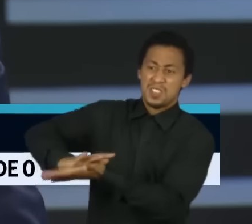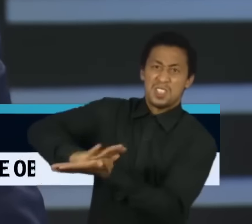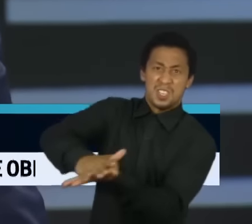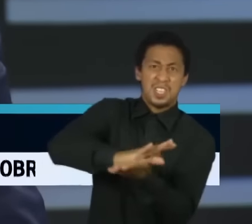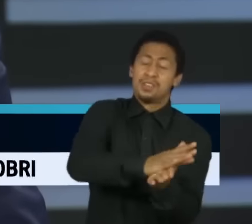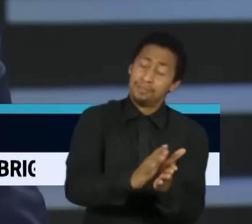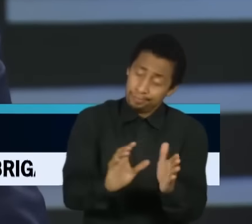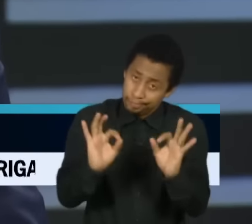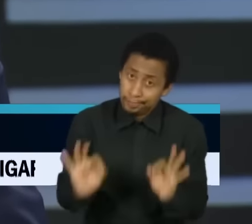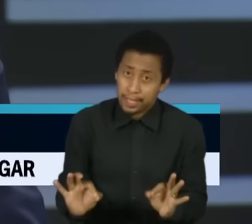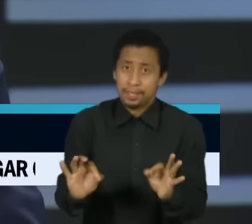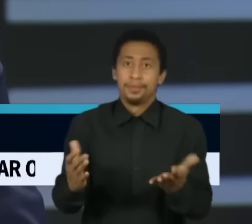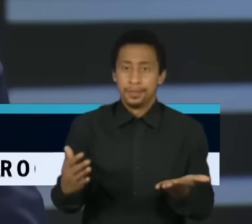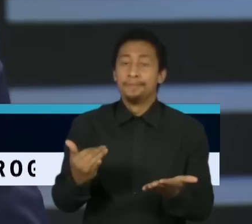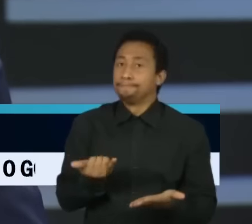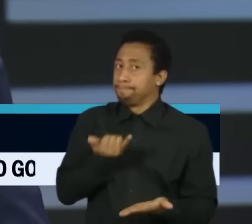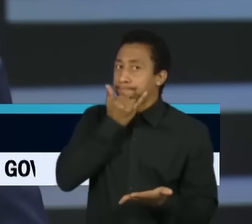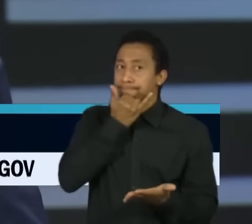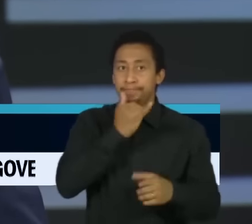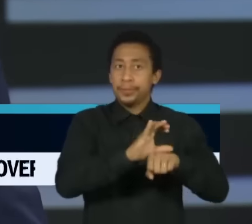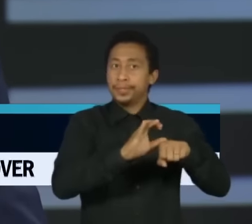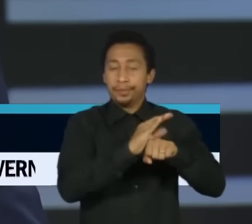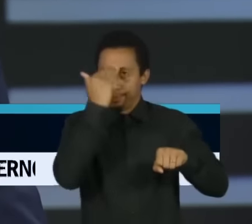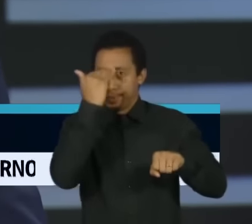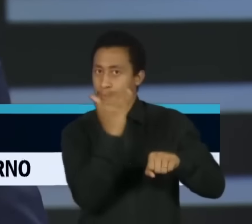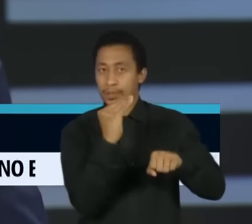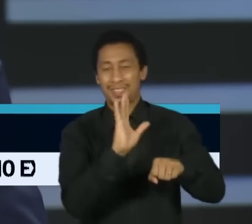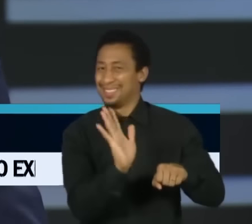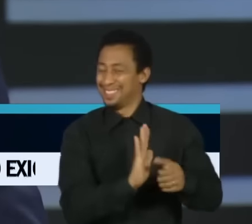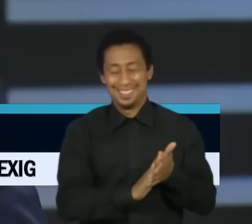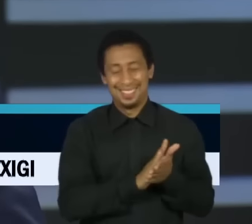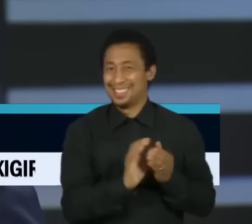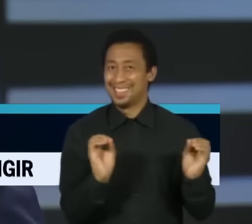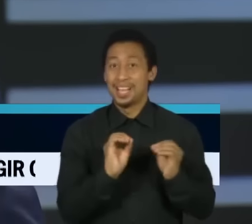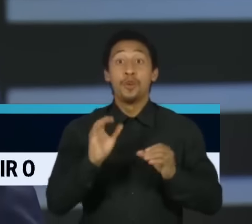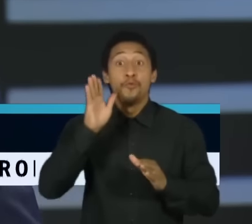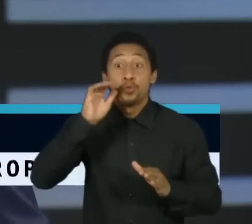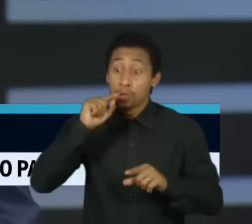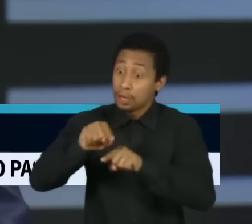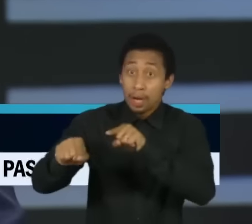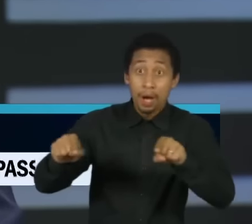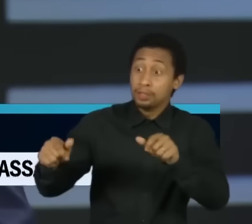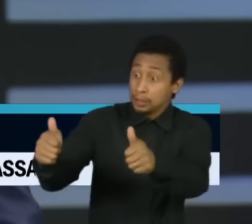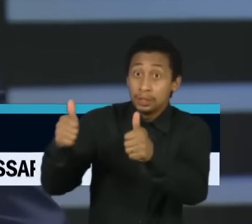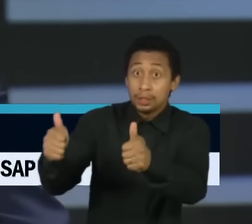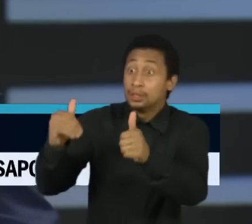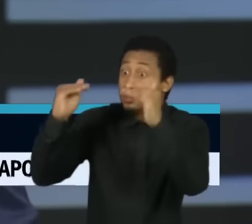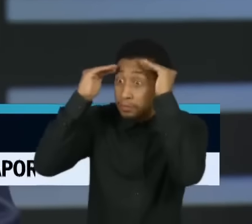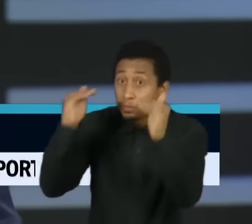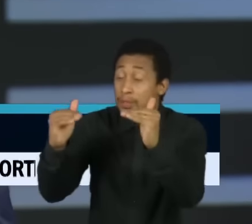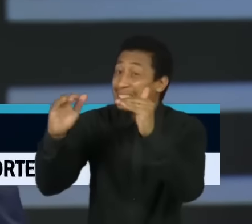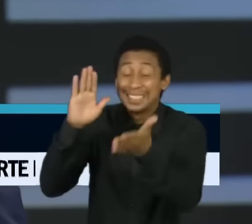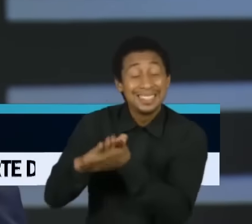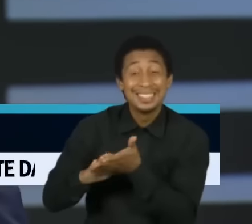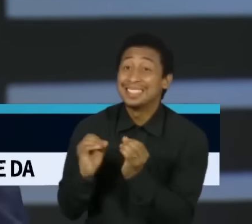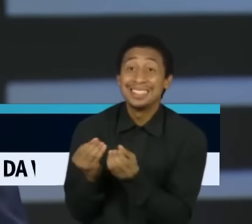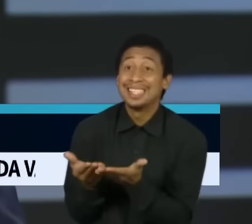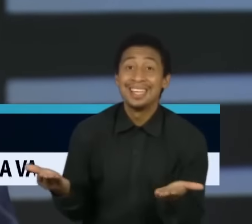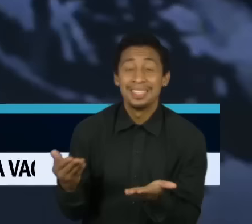ambiente, desmoralizou tanto a legislação e passou por cima de funcionários, brilhantes funcionários, por gente séria, como o governo